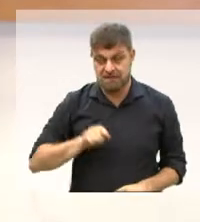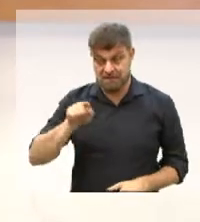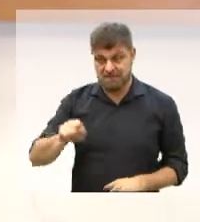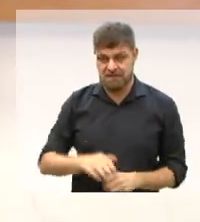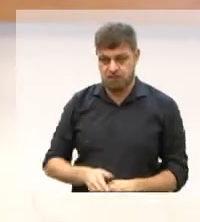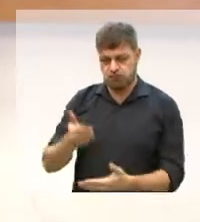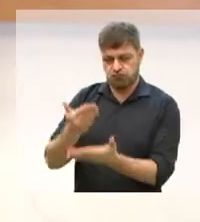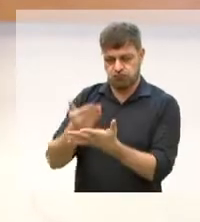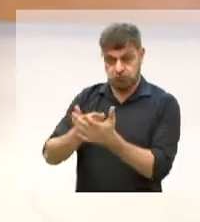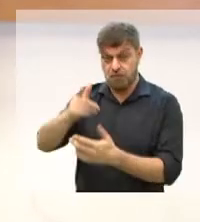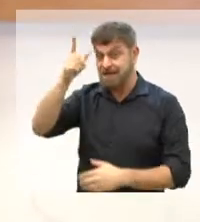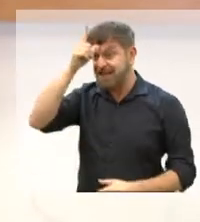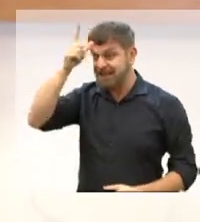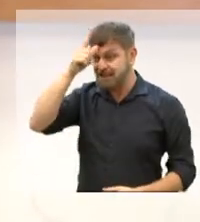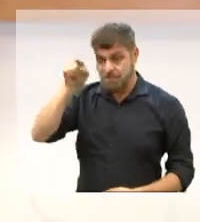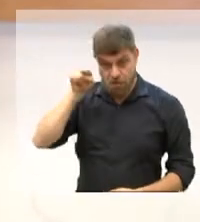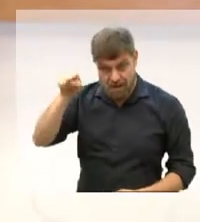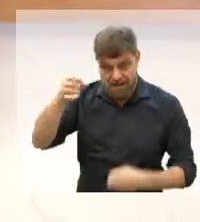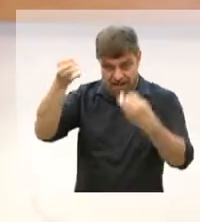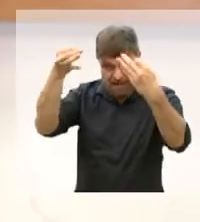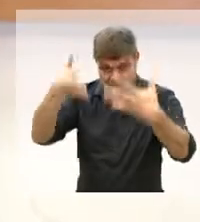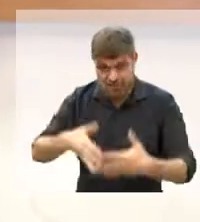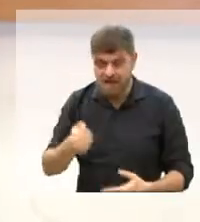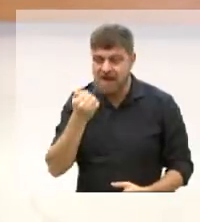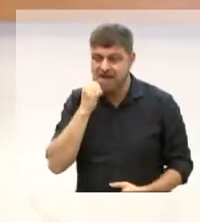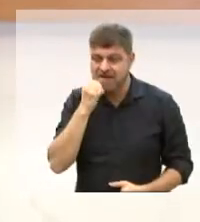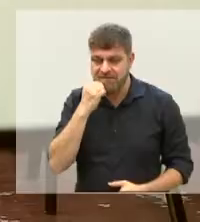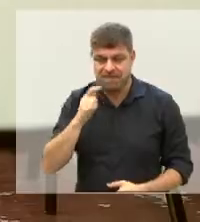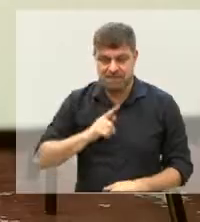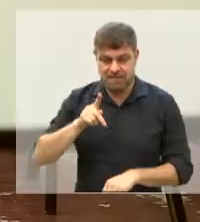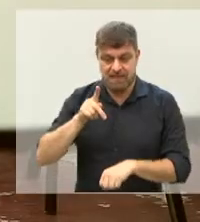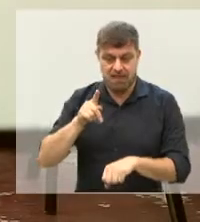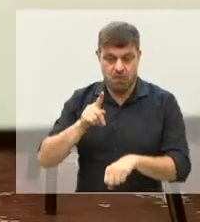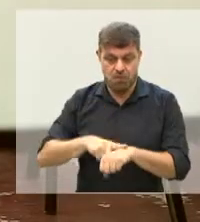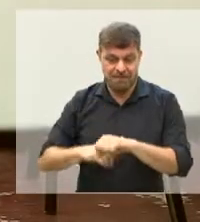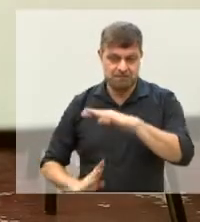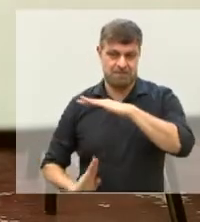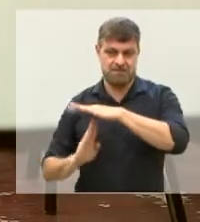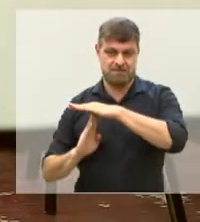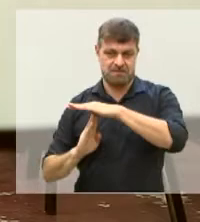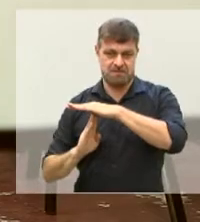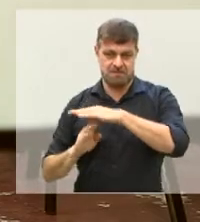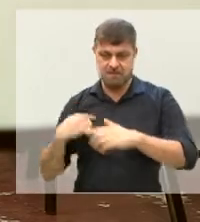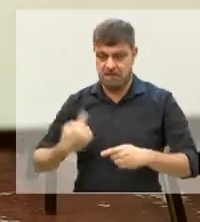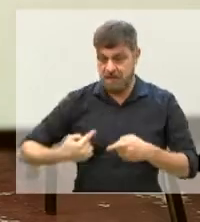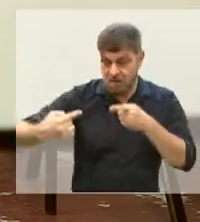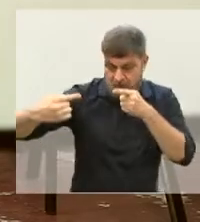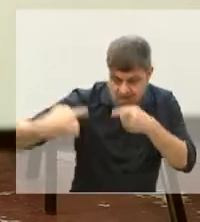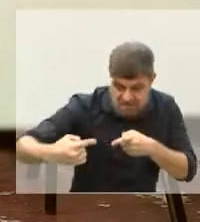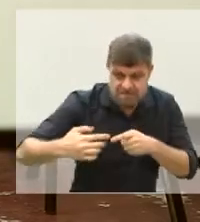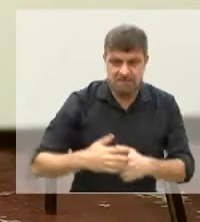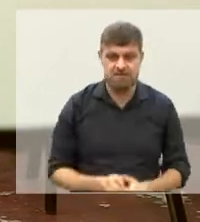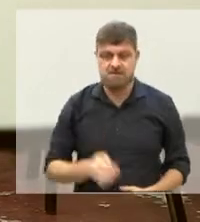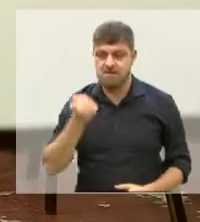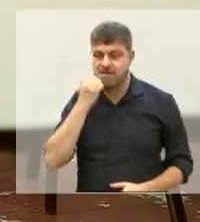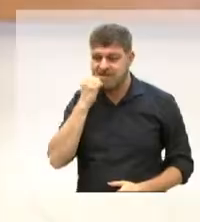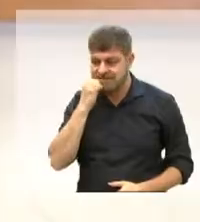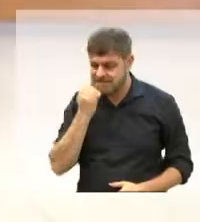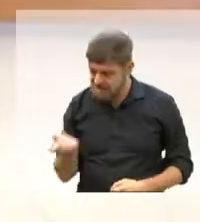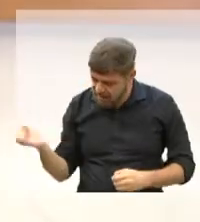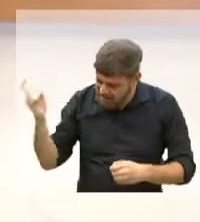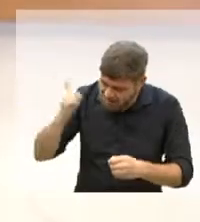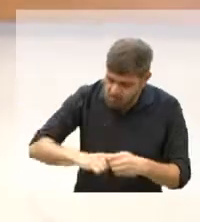que a ciência, toda verdade, ela é temporária, né? Quer dizer, esse é o desafio, que ela se sobreponha de novo, né? Se